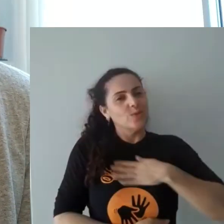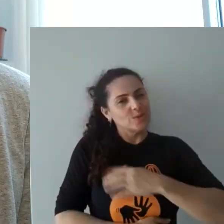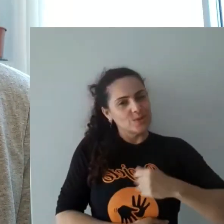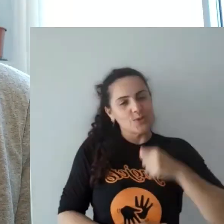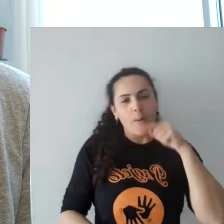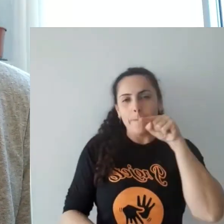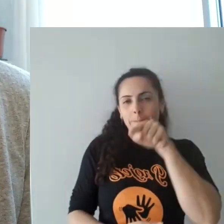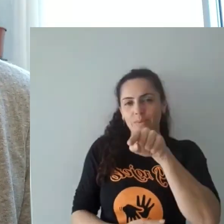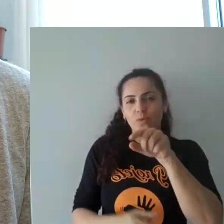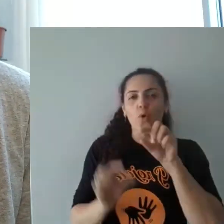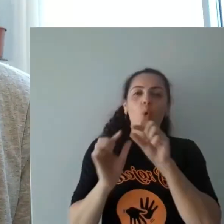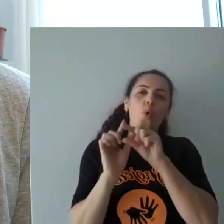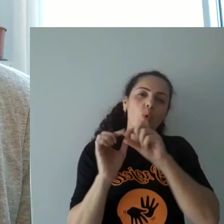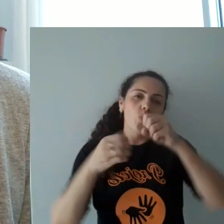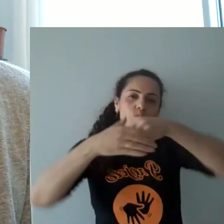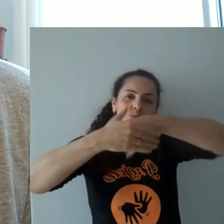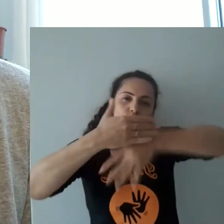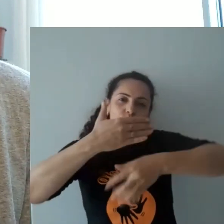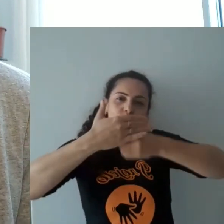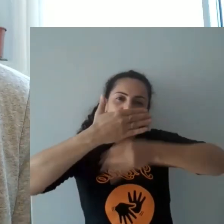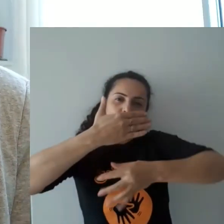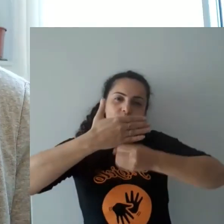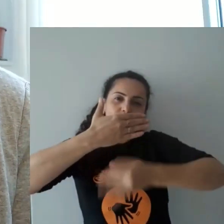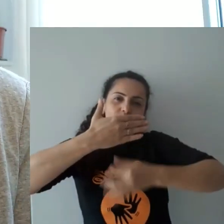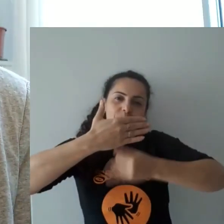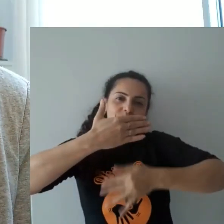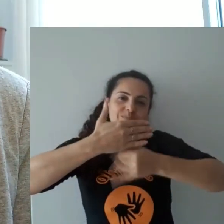que aqui embaixo na descrição do vídeo tem todo o